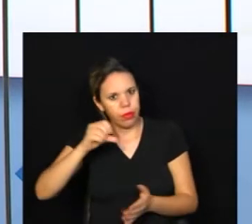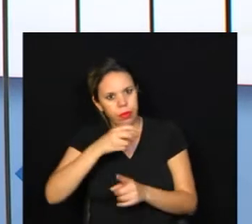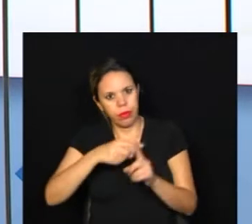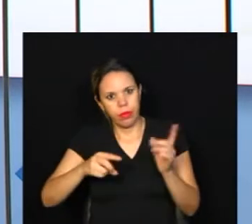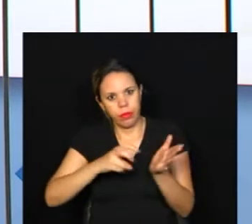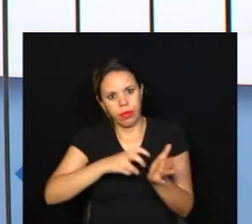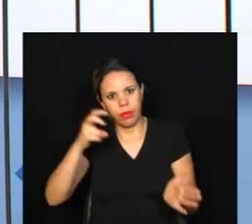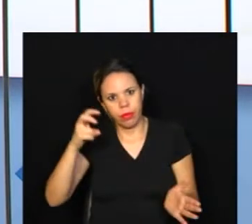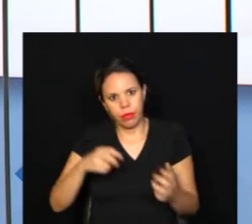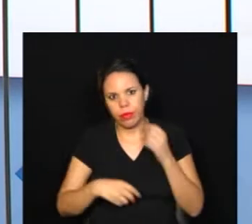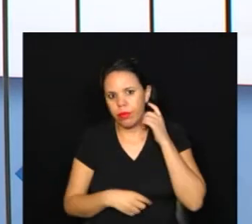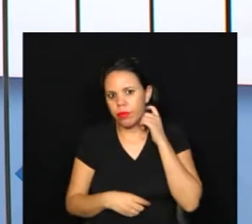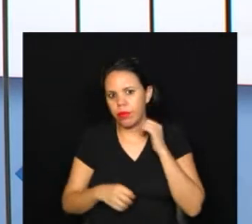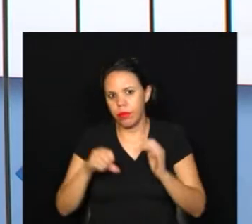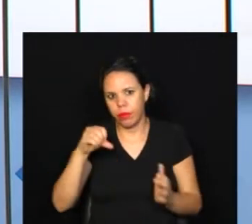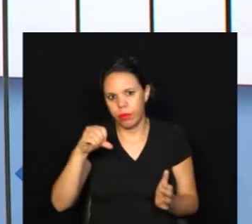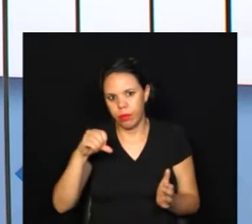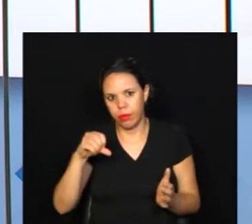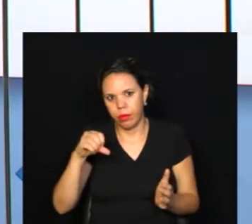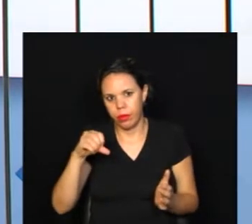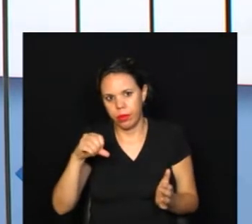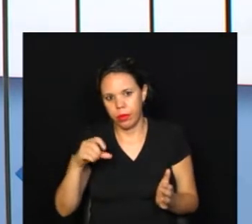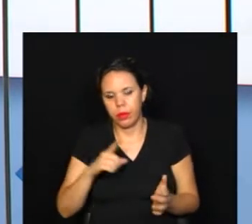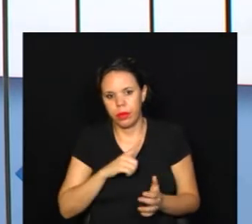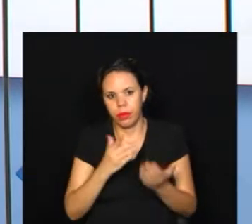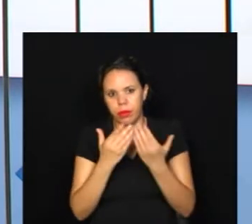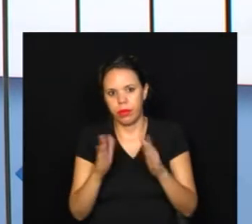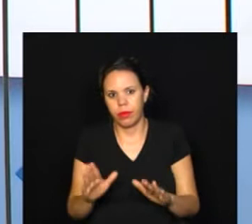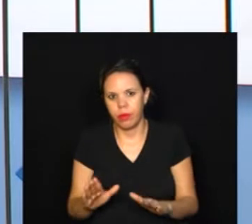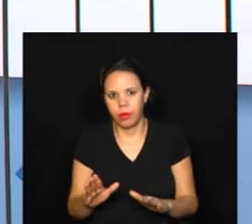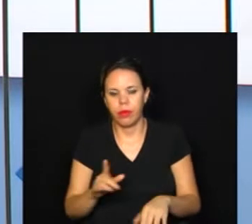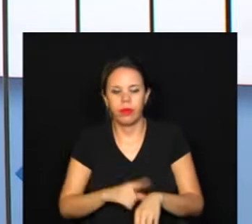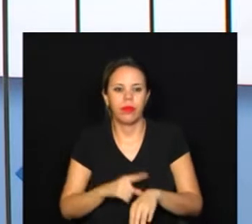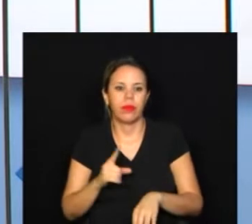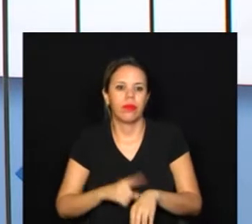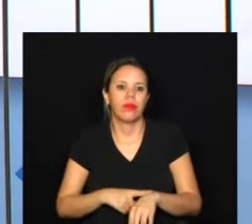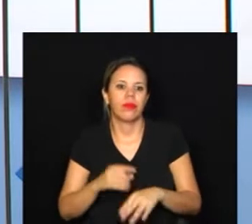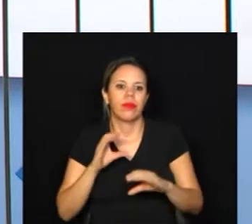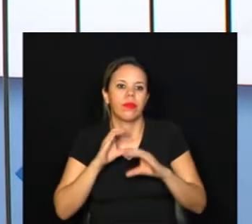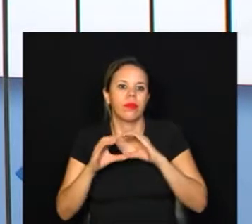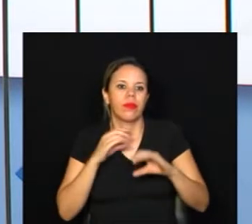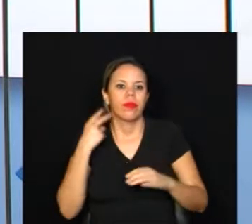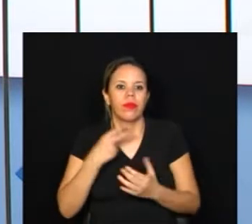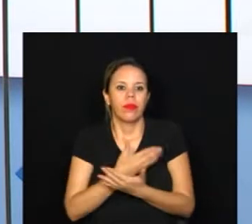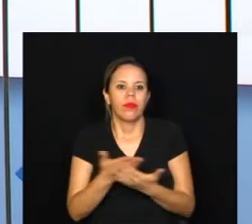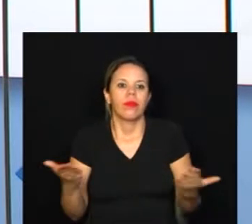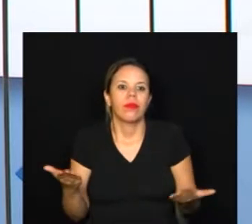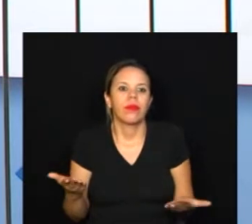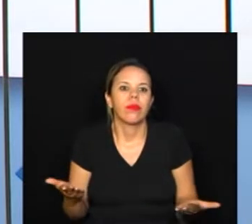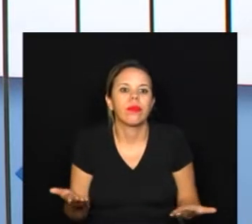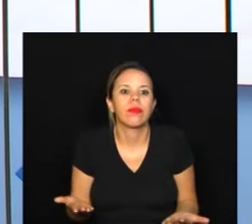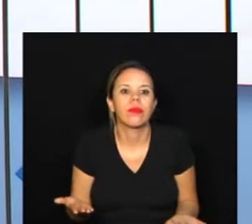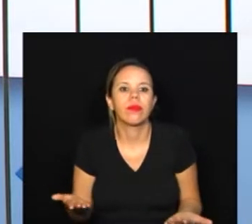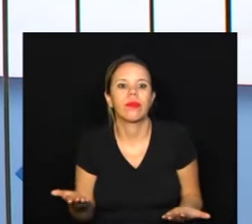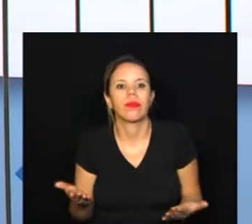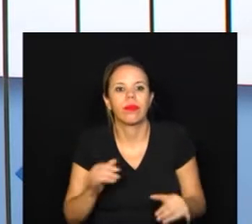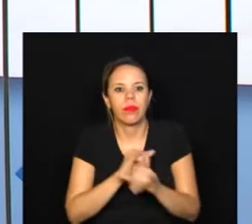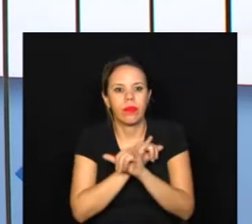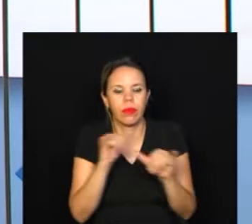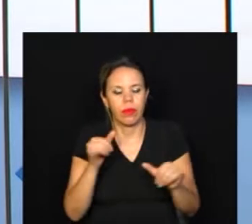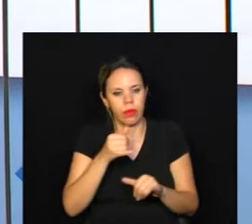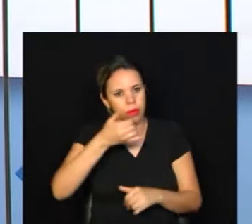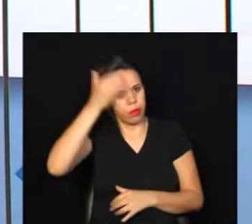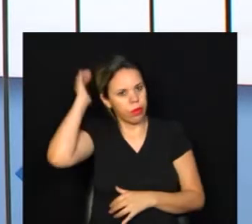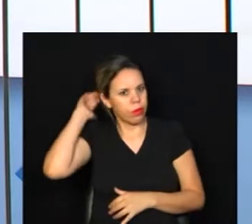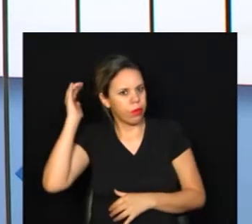da manhã, então. 9 horas, a gente tem a abertura e no momento do comunicado de vereadores será, então, o pronunciamento do